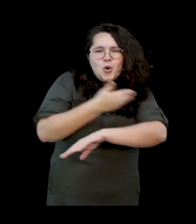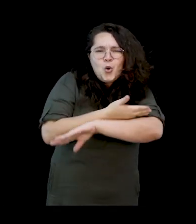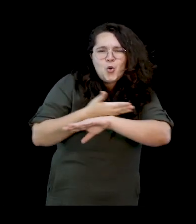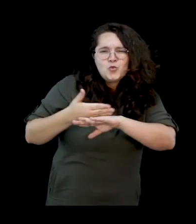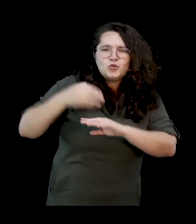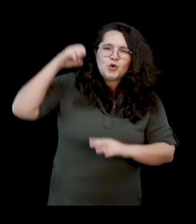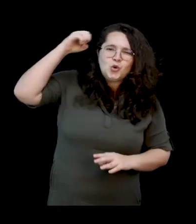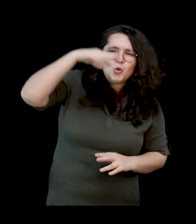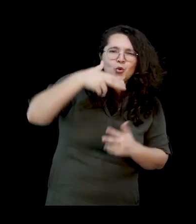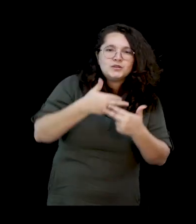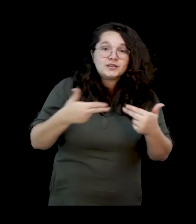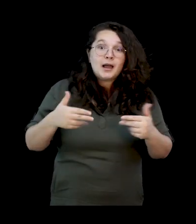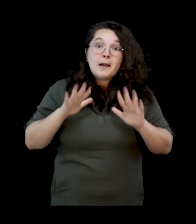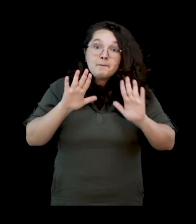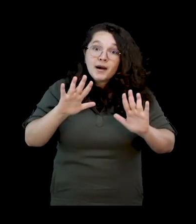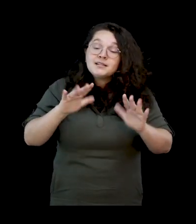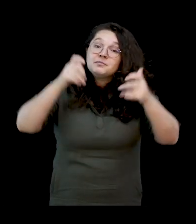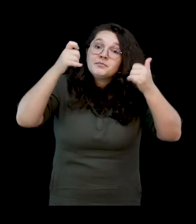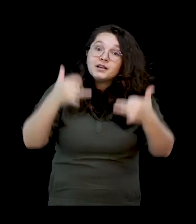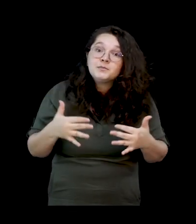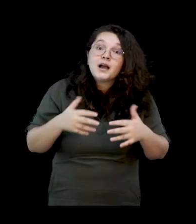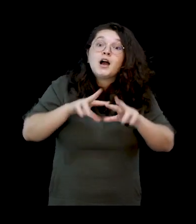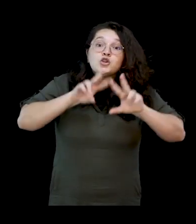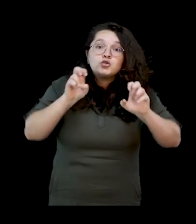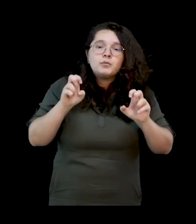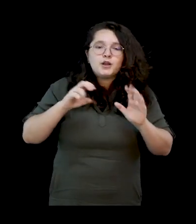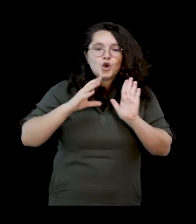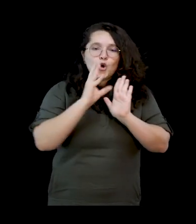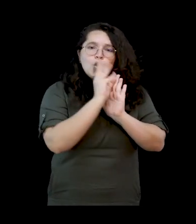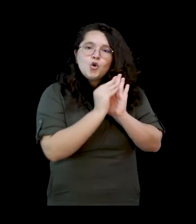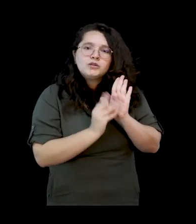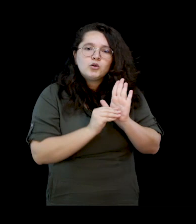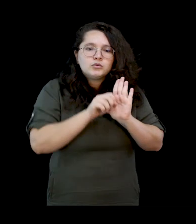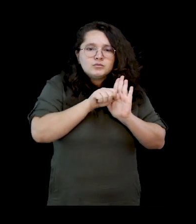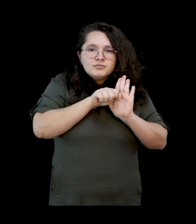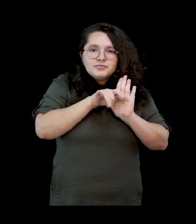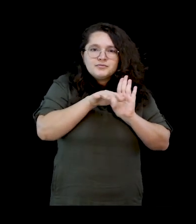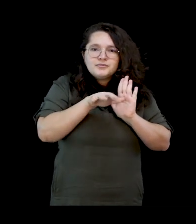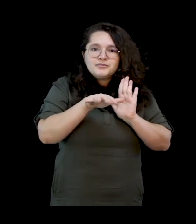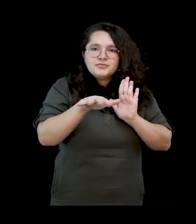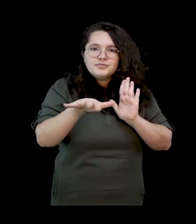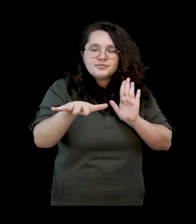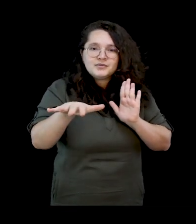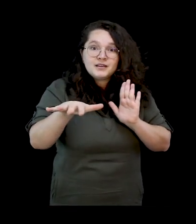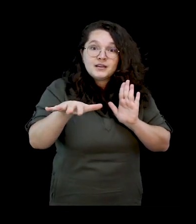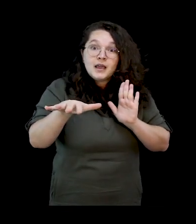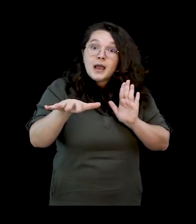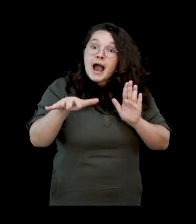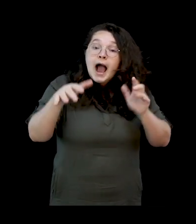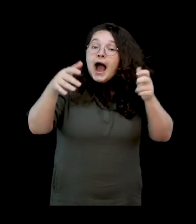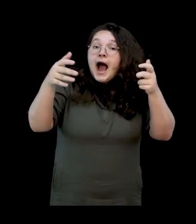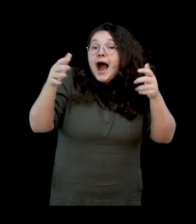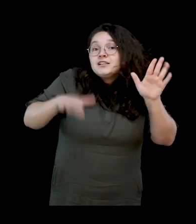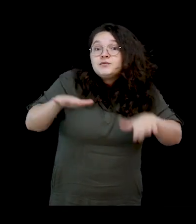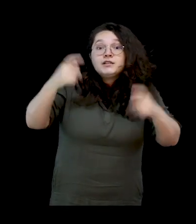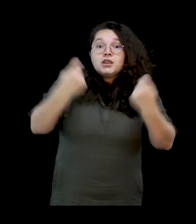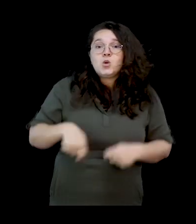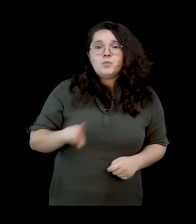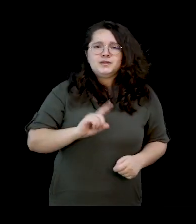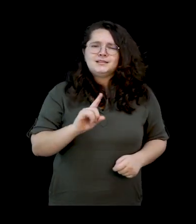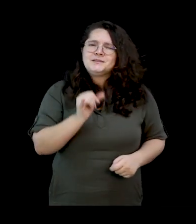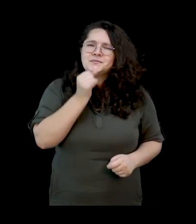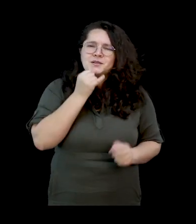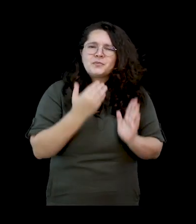da proliferação de conteúdos sem que esses conteúdos sejam, de fato, necessários, né? Por exemplo, as